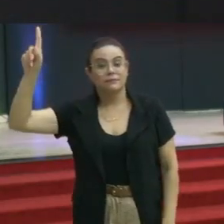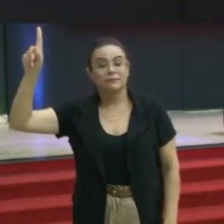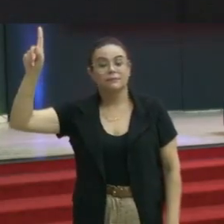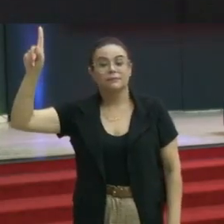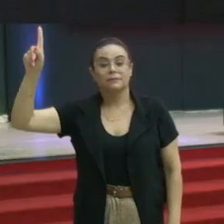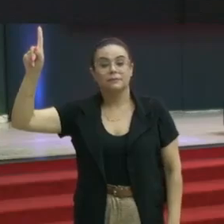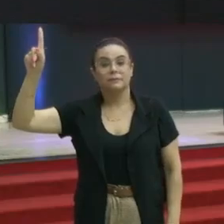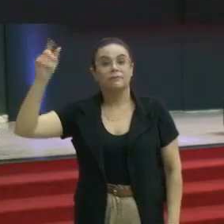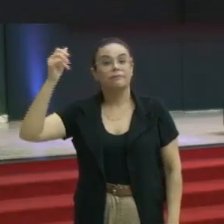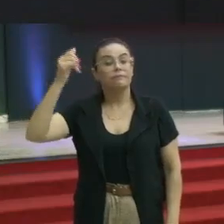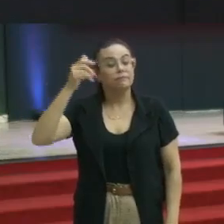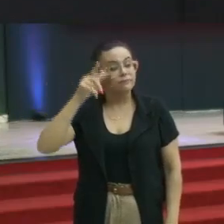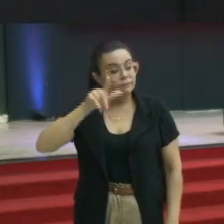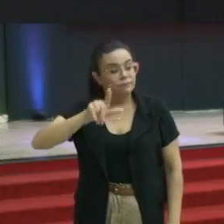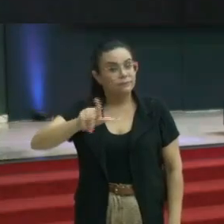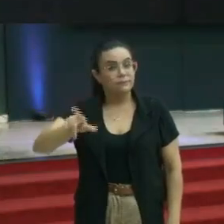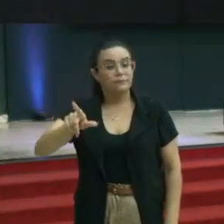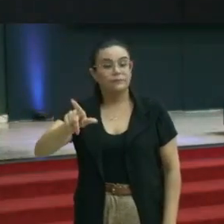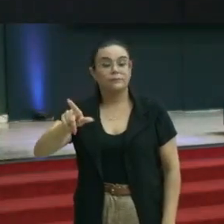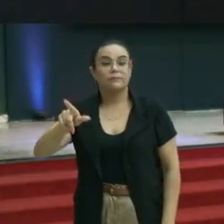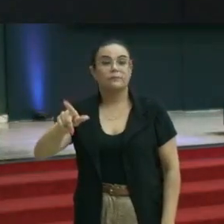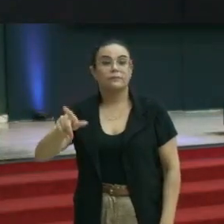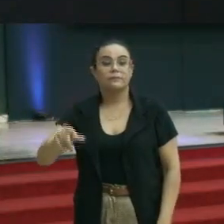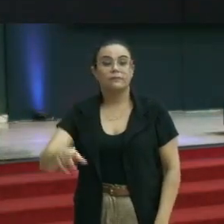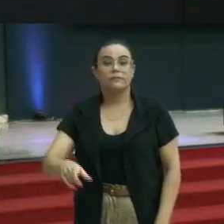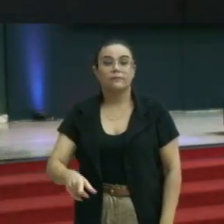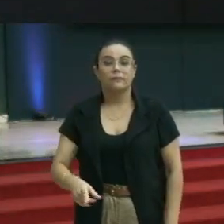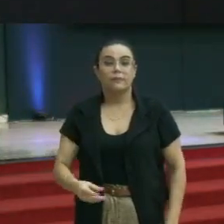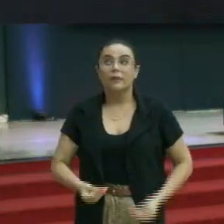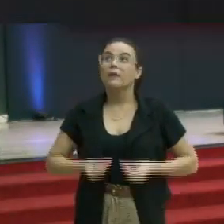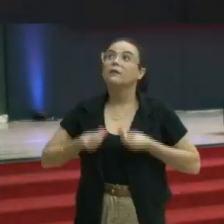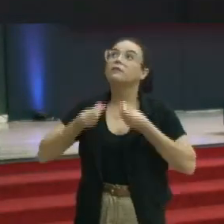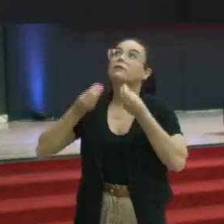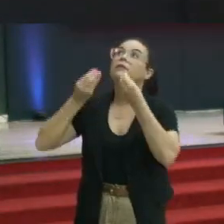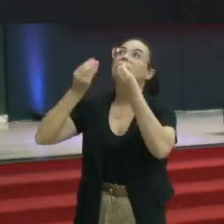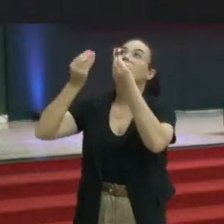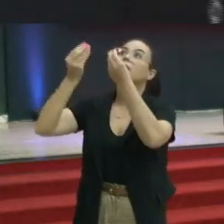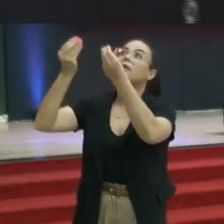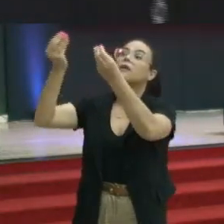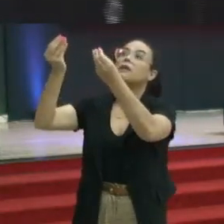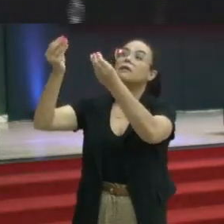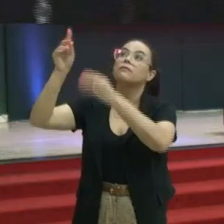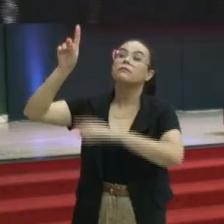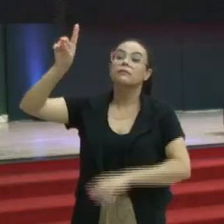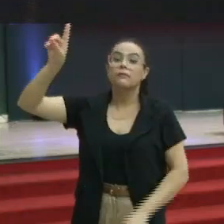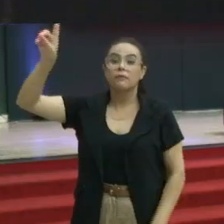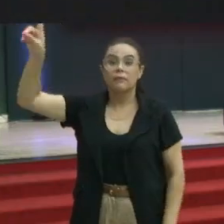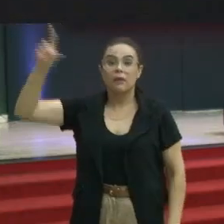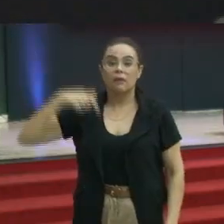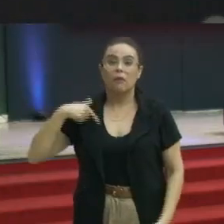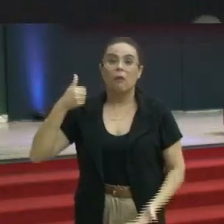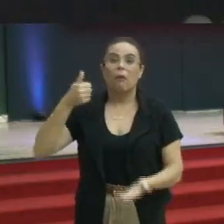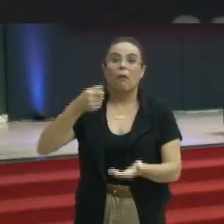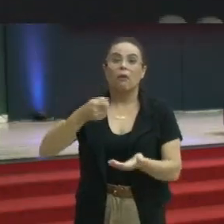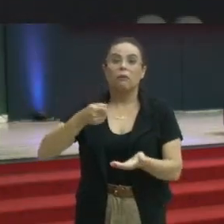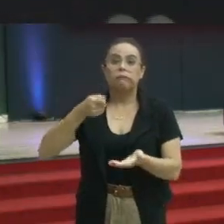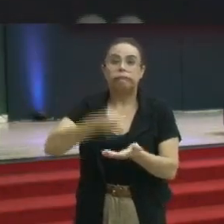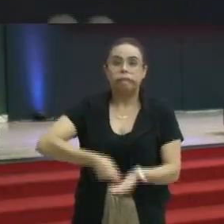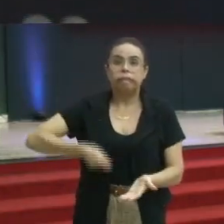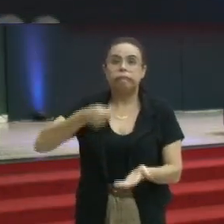Eu vou dizer de novo: entrega. Para de lutar do teu jeito, você não